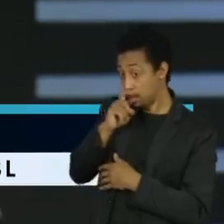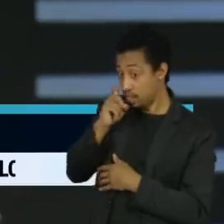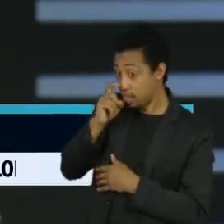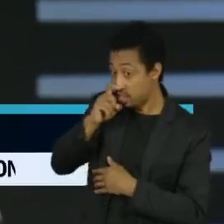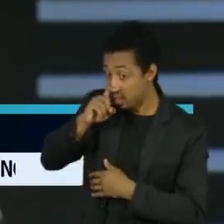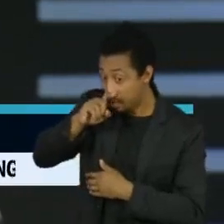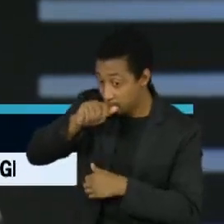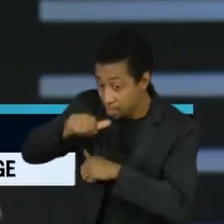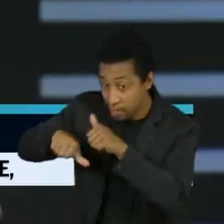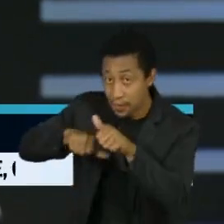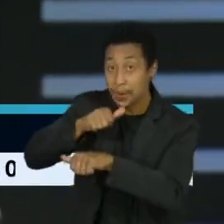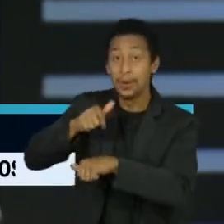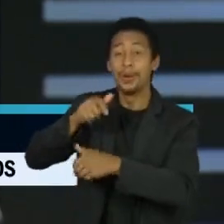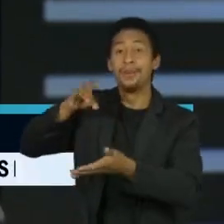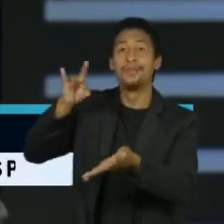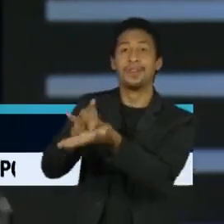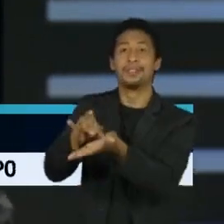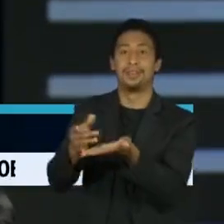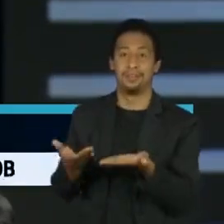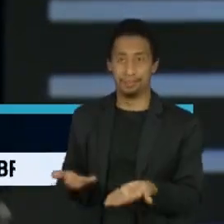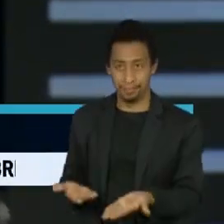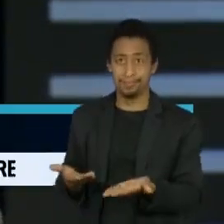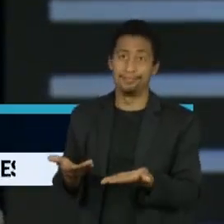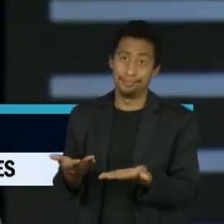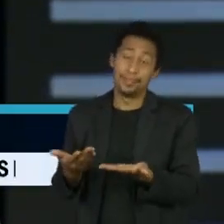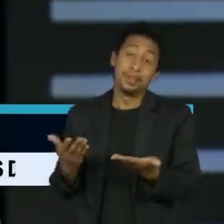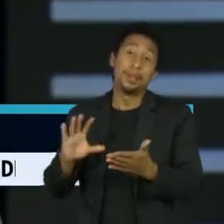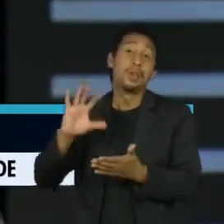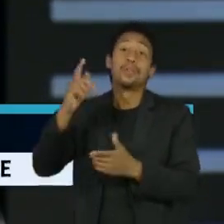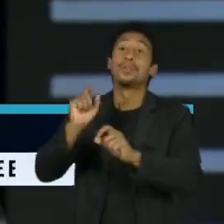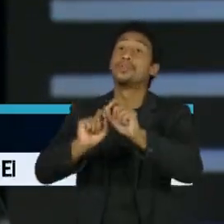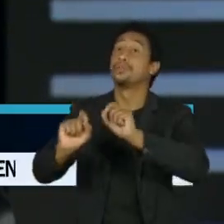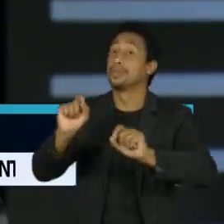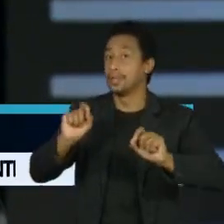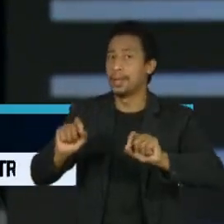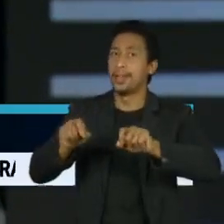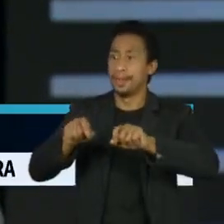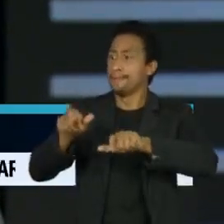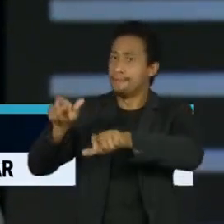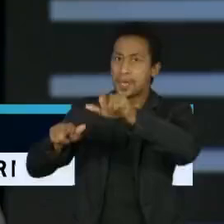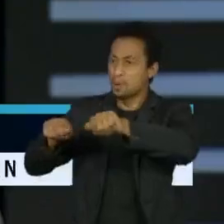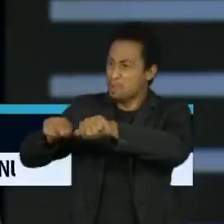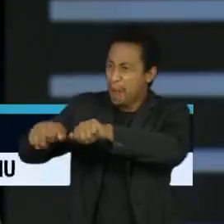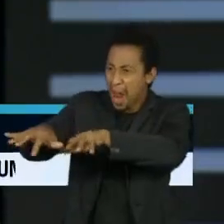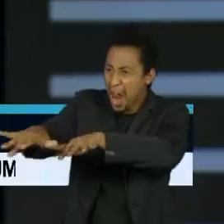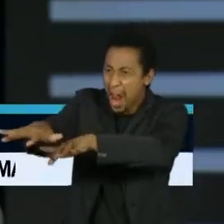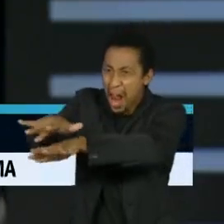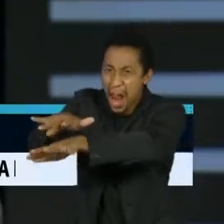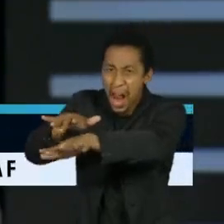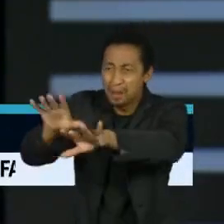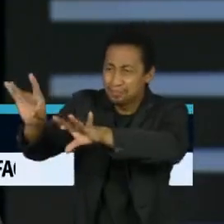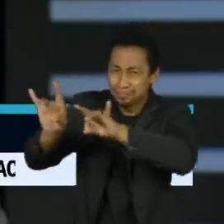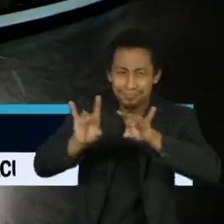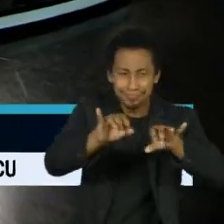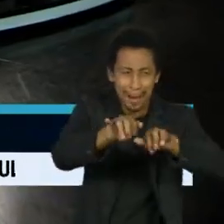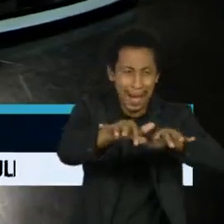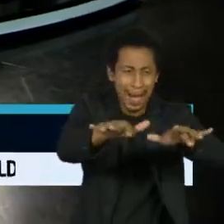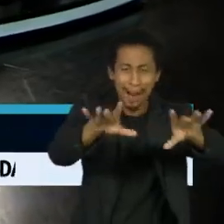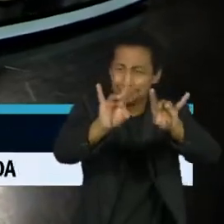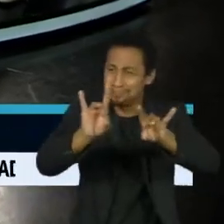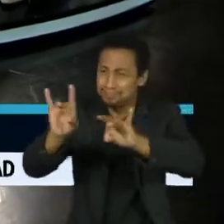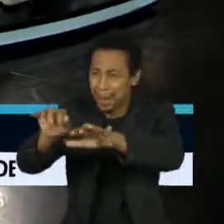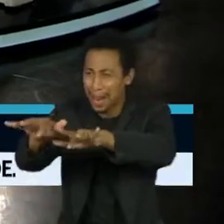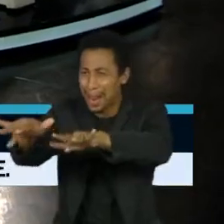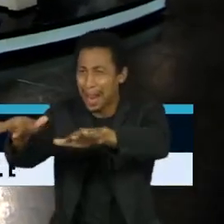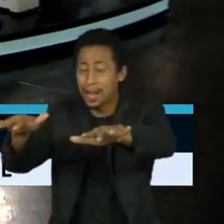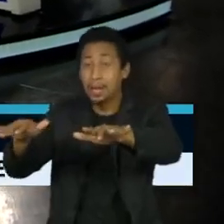colocou você vai num primeiro momento amplia pega esses que multiplicam isso quando você tá do lado da